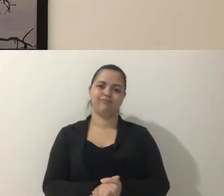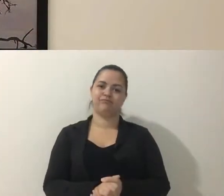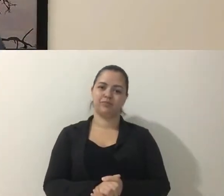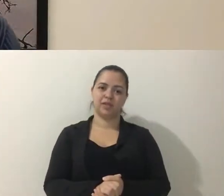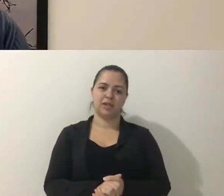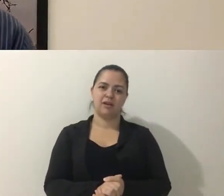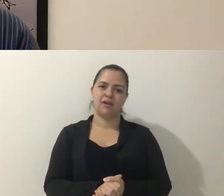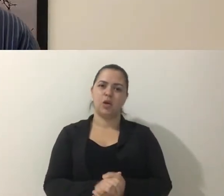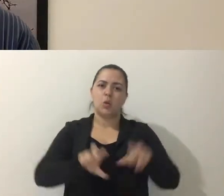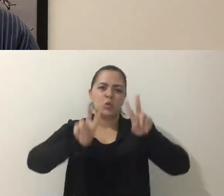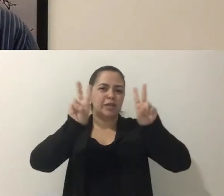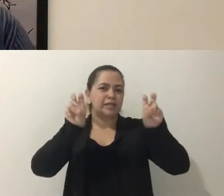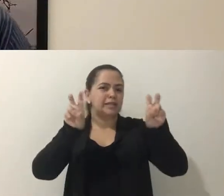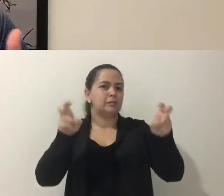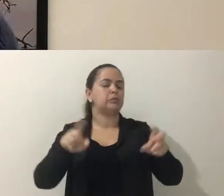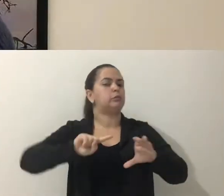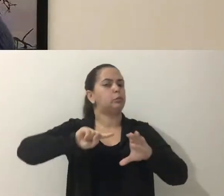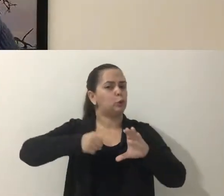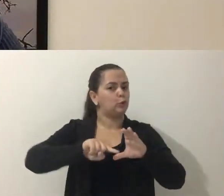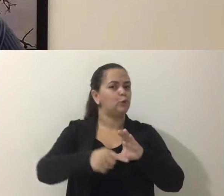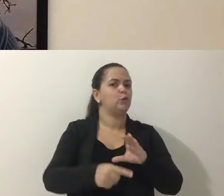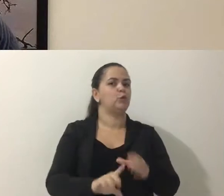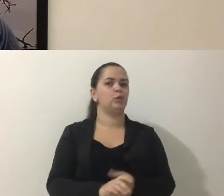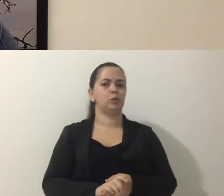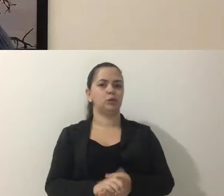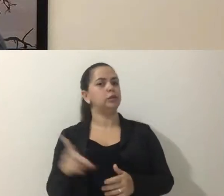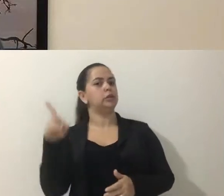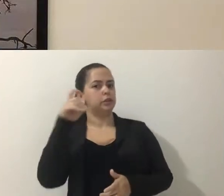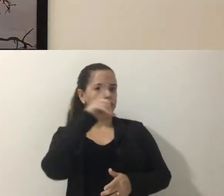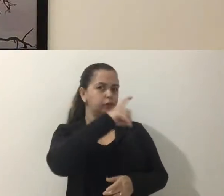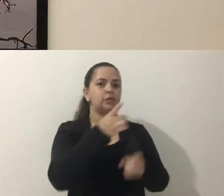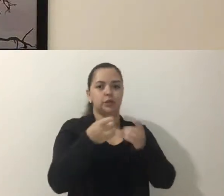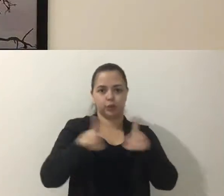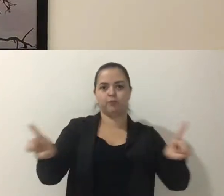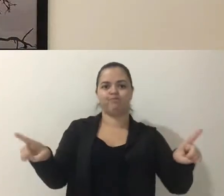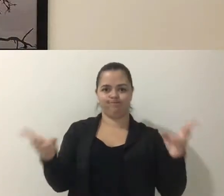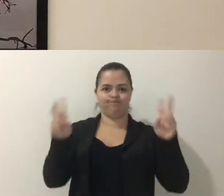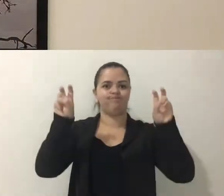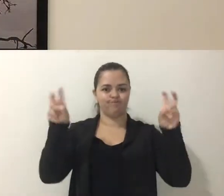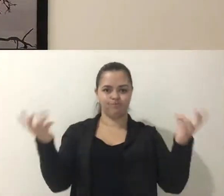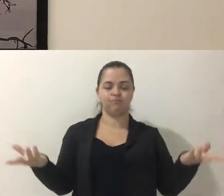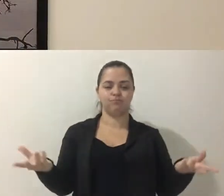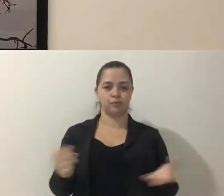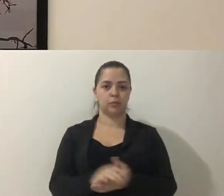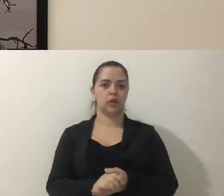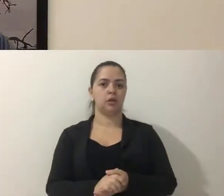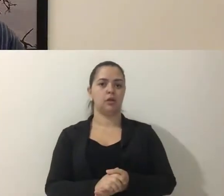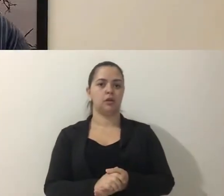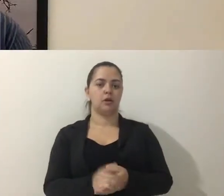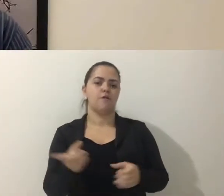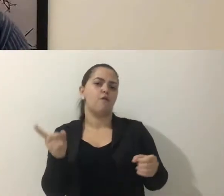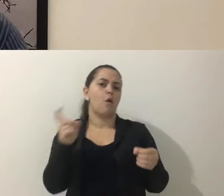né, um assunto controvertido e complexo como é o divórcio. Então nós vamos lá